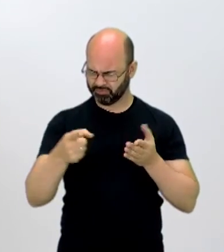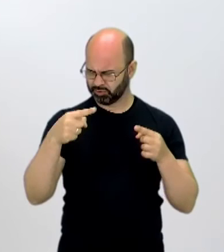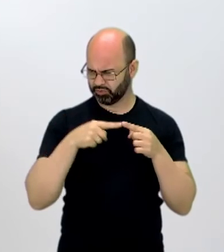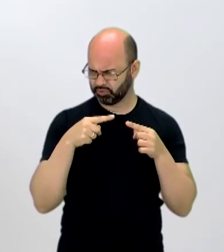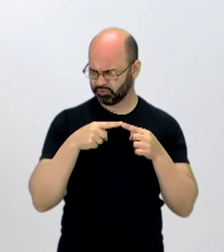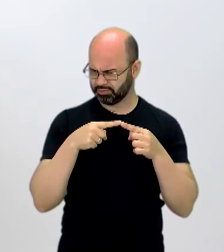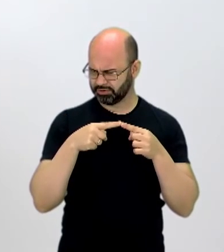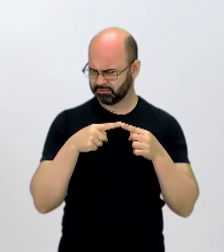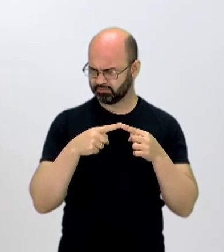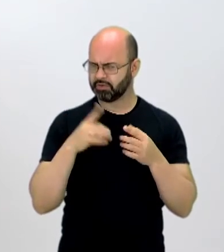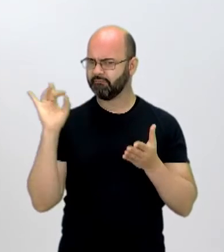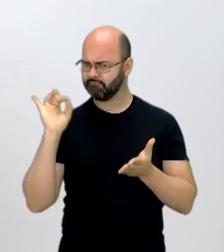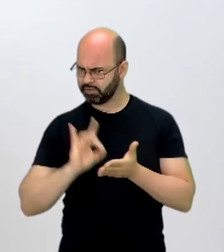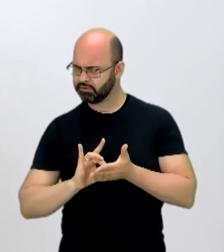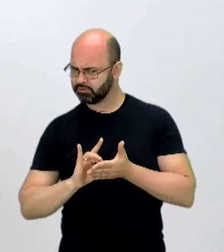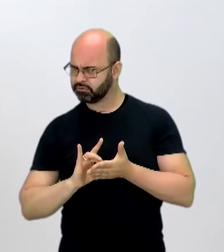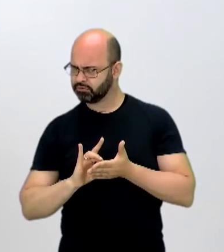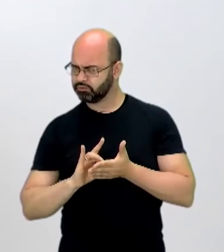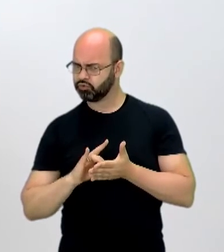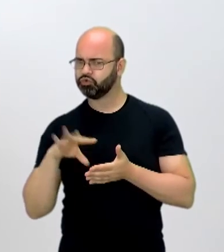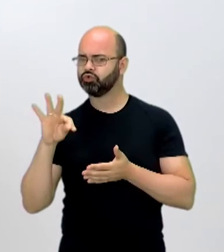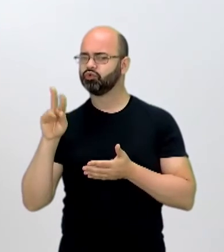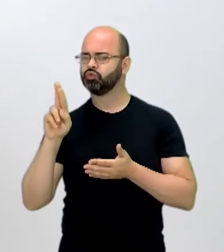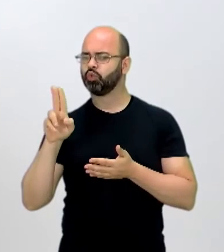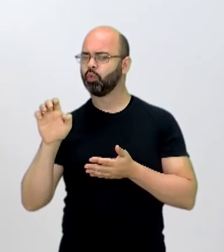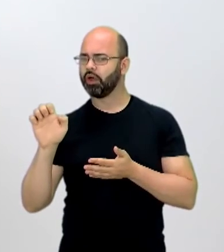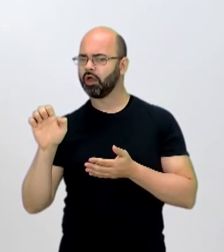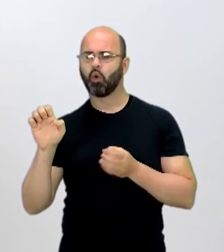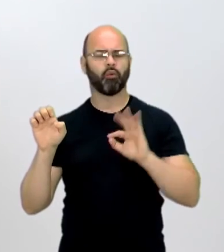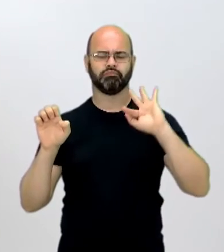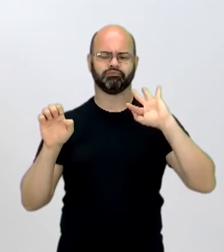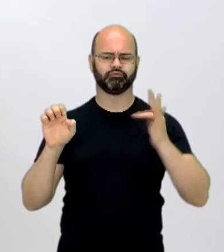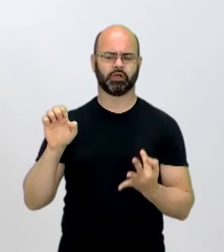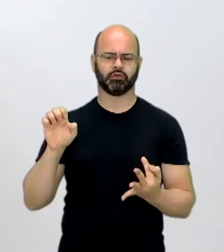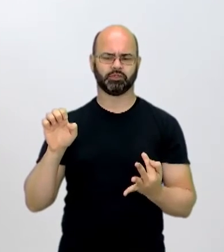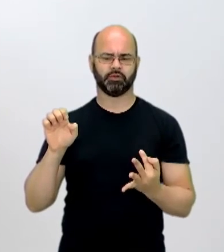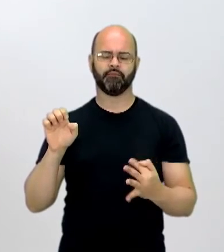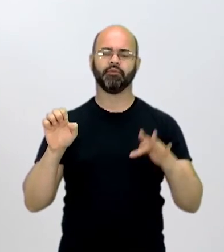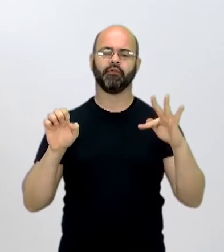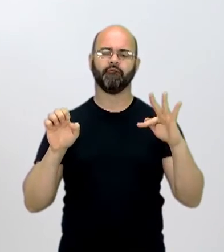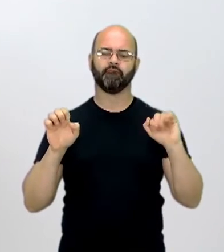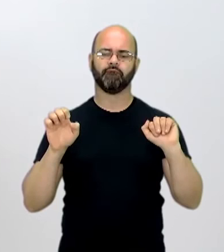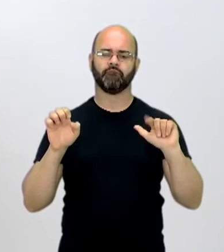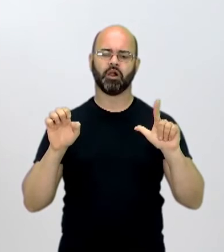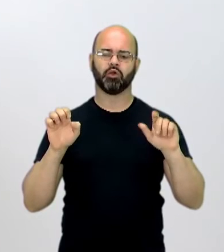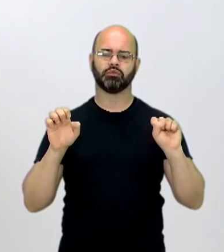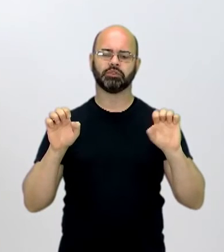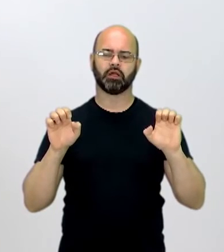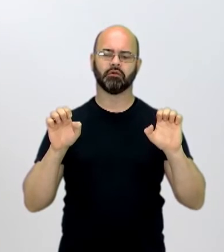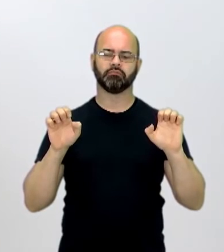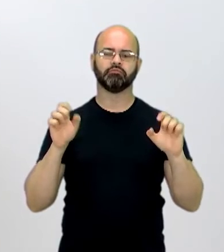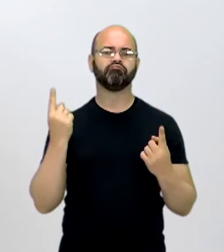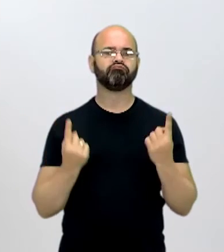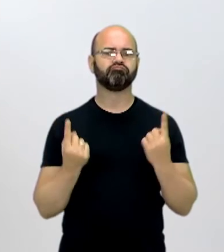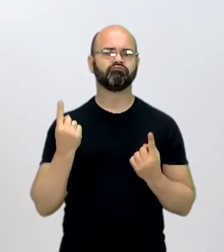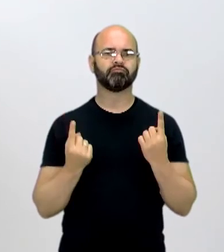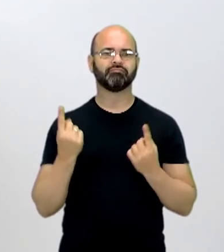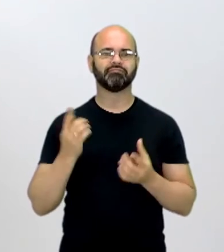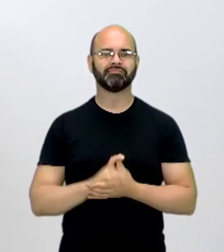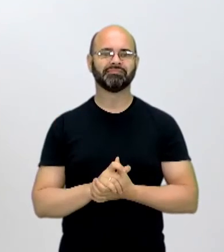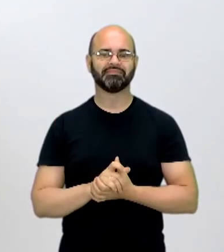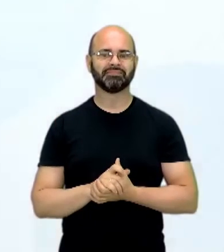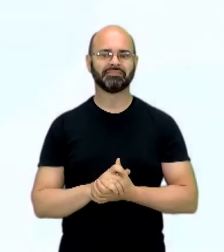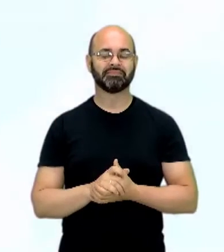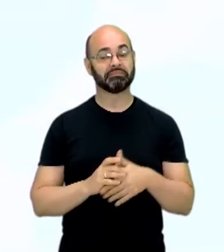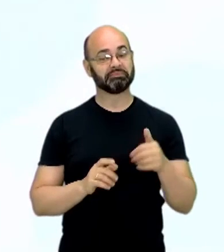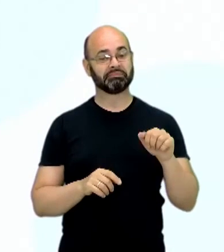Essa informação é true, verdadeira, ou essa informação é false, falsa? Right? Você só vai ter que escolher a letra